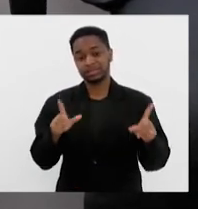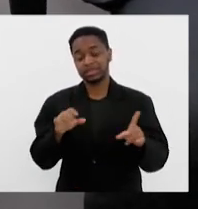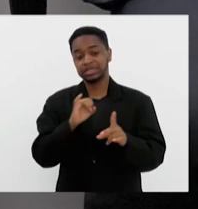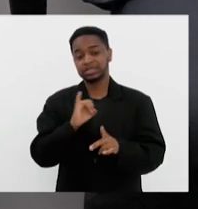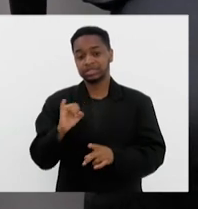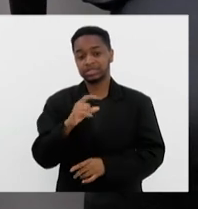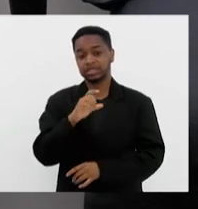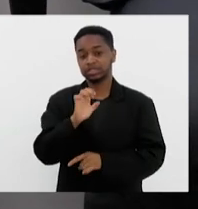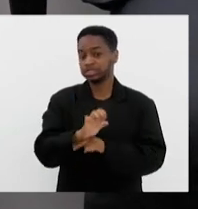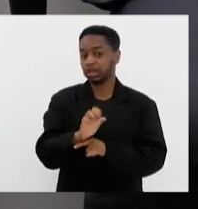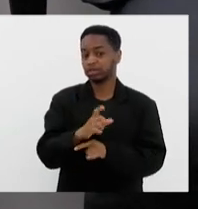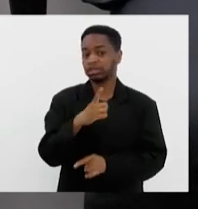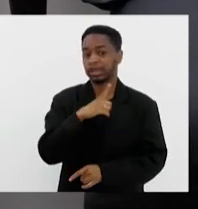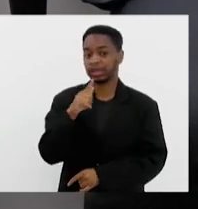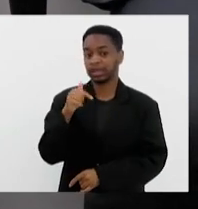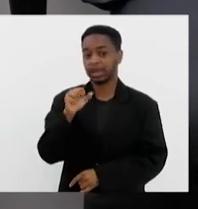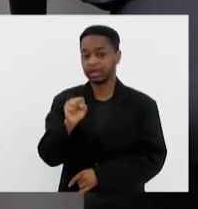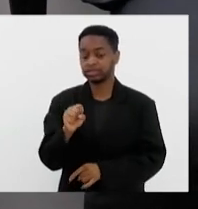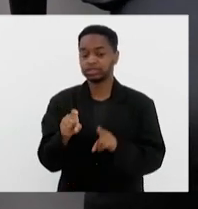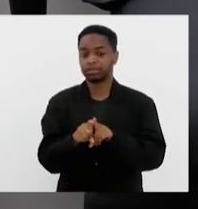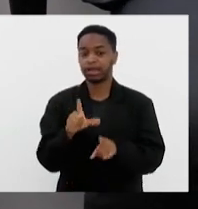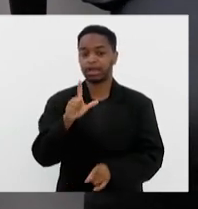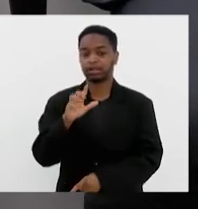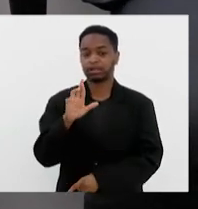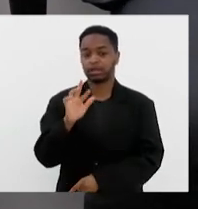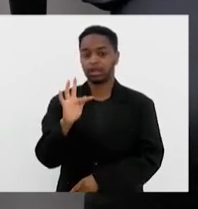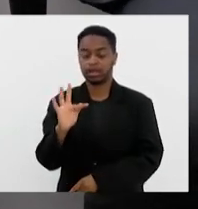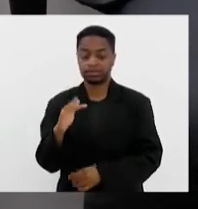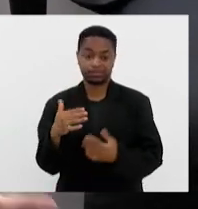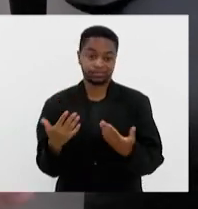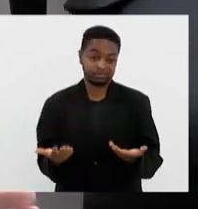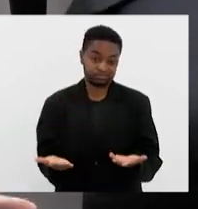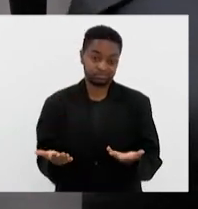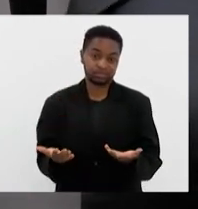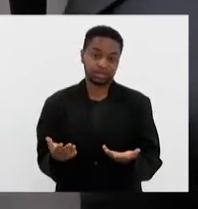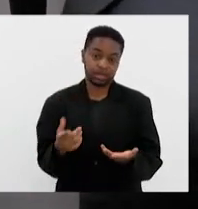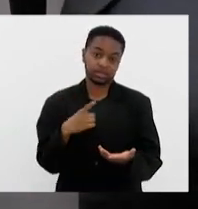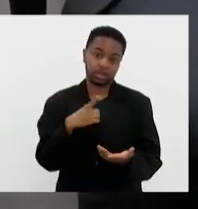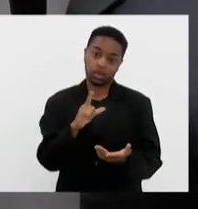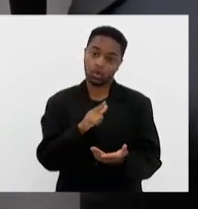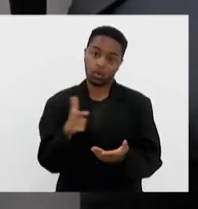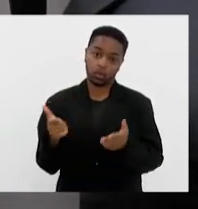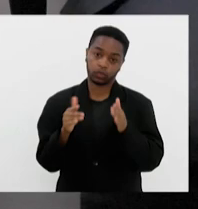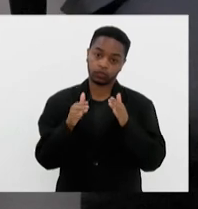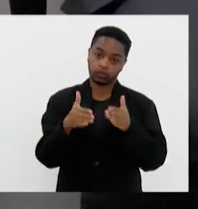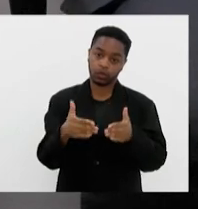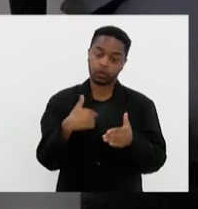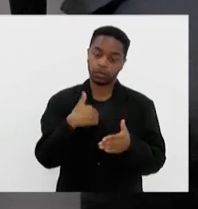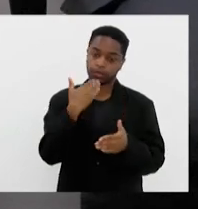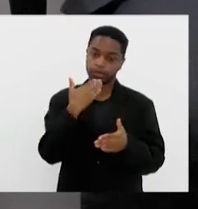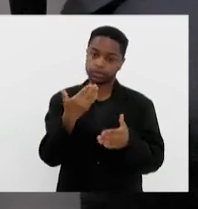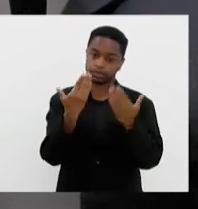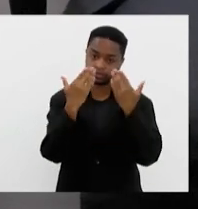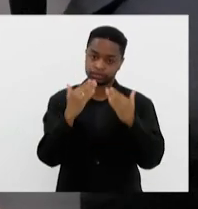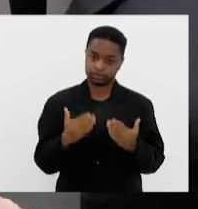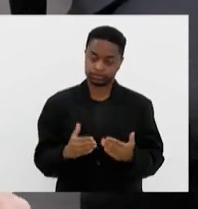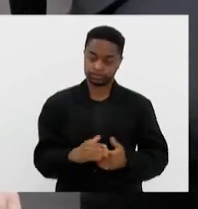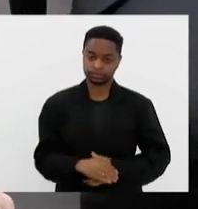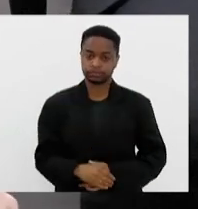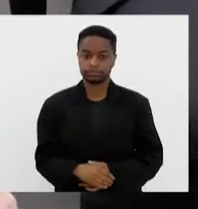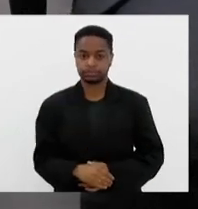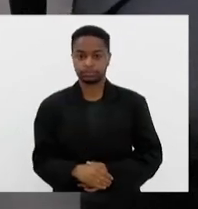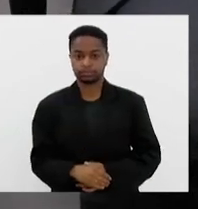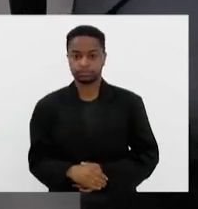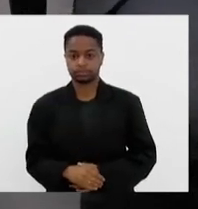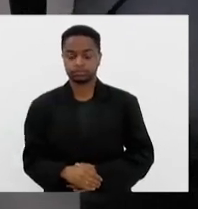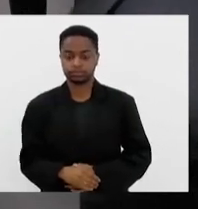gás, LRF, enfim. Então, é um outro enfoque, então eu queria pedir vista. É uma discussão diferente. É a mesma